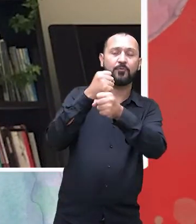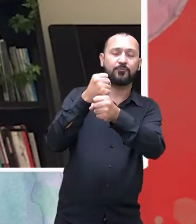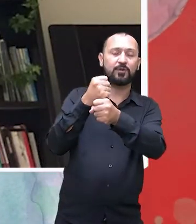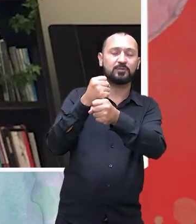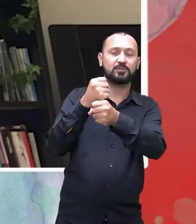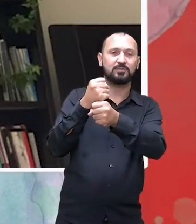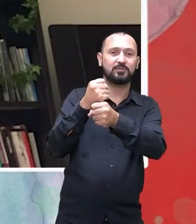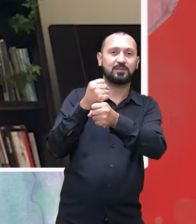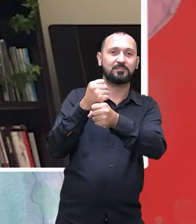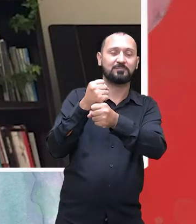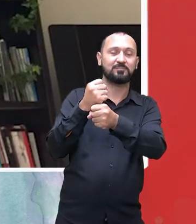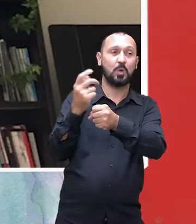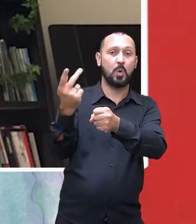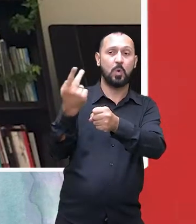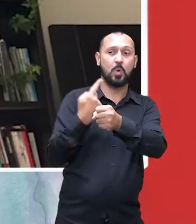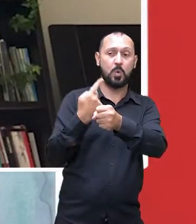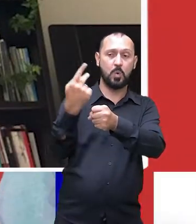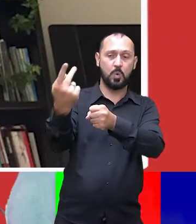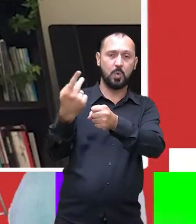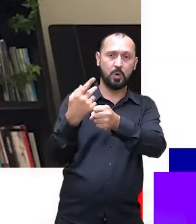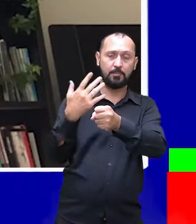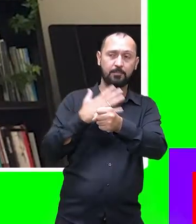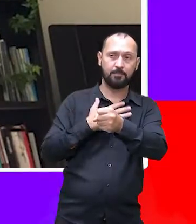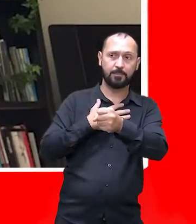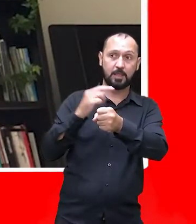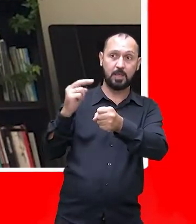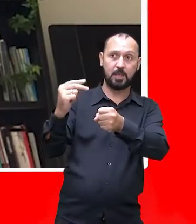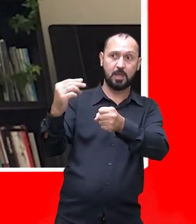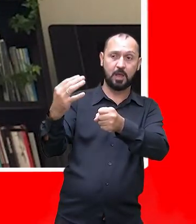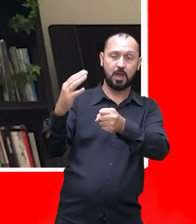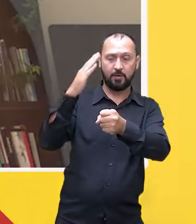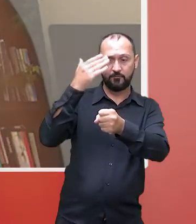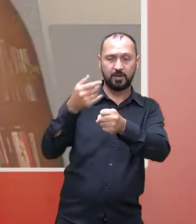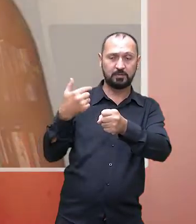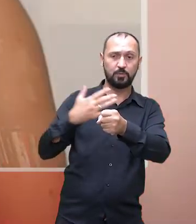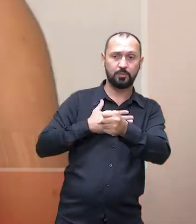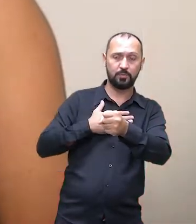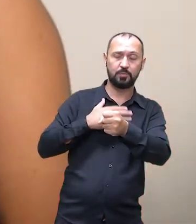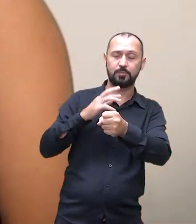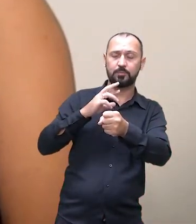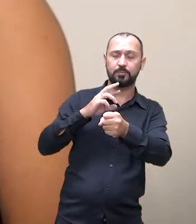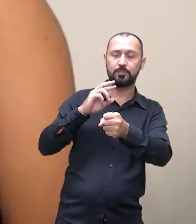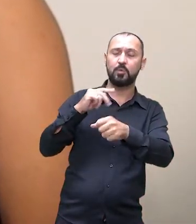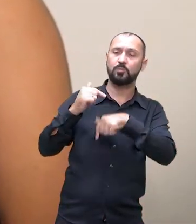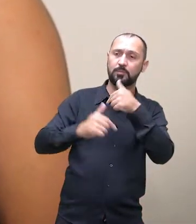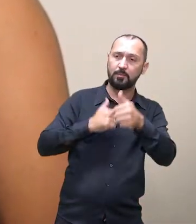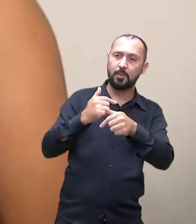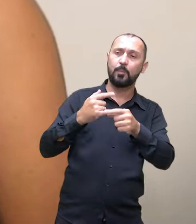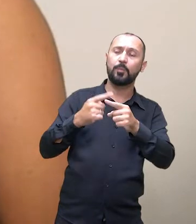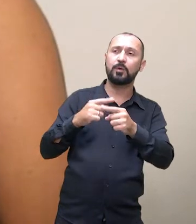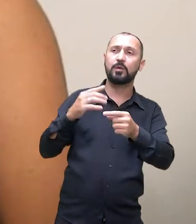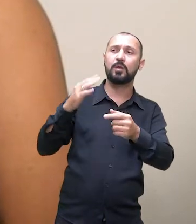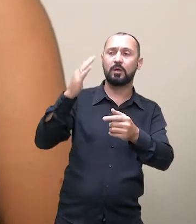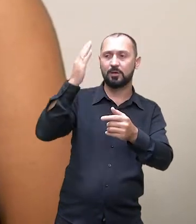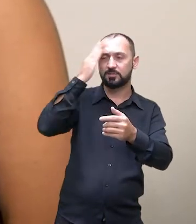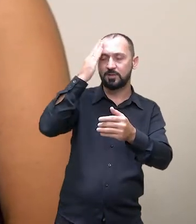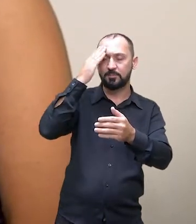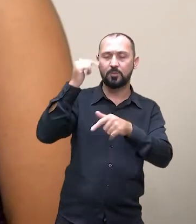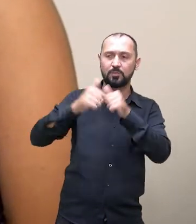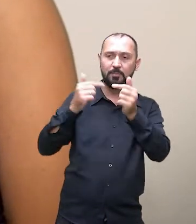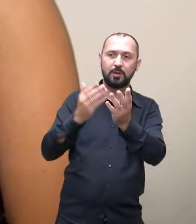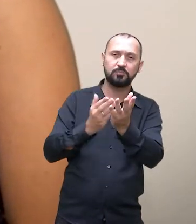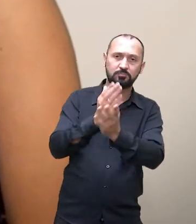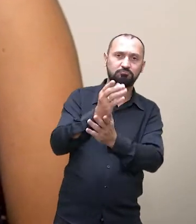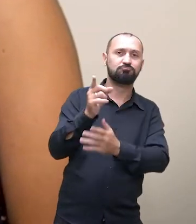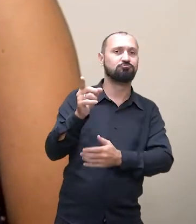mútua, de uma confiança deles no meu trabalho, no meu olhar, e eu aceitei porque confiava também no percurso e